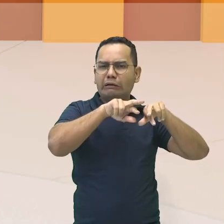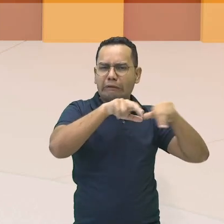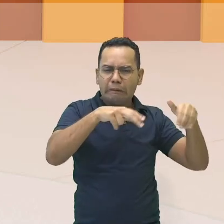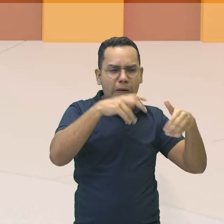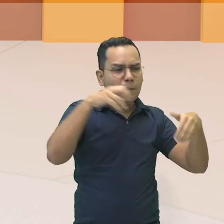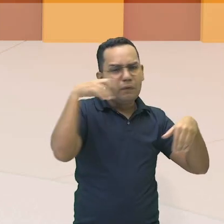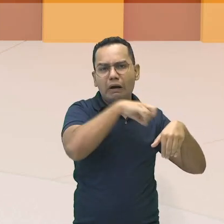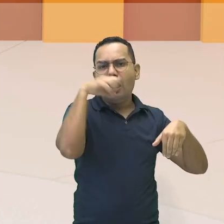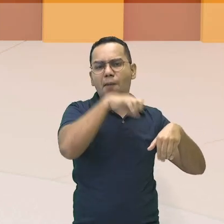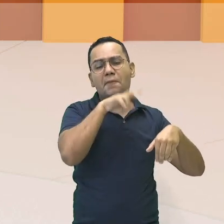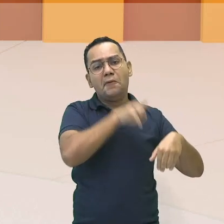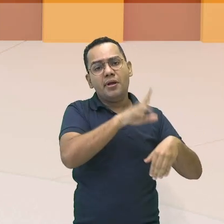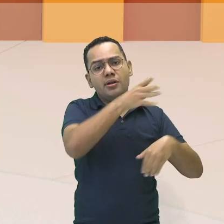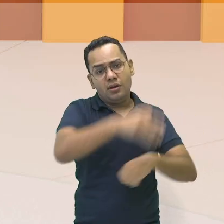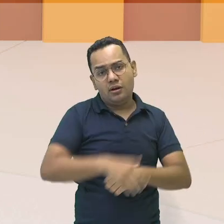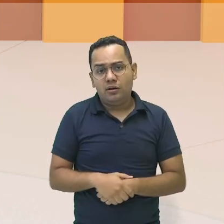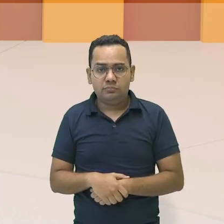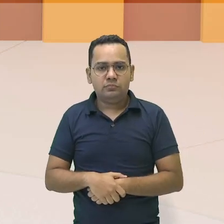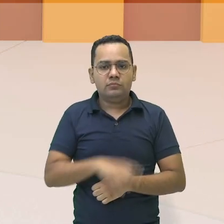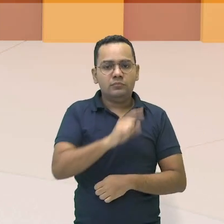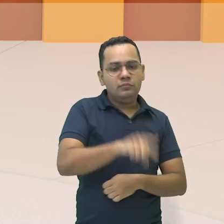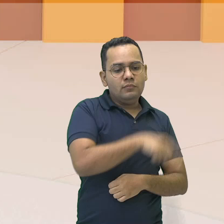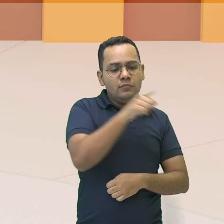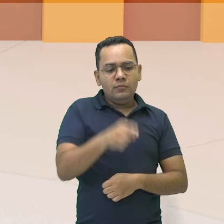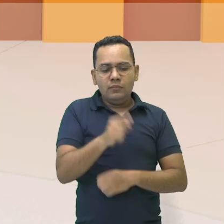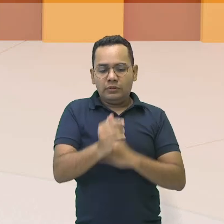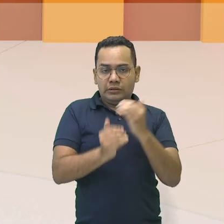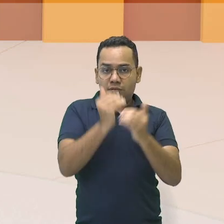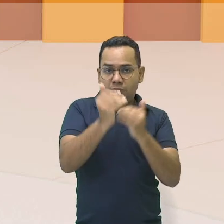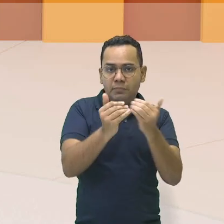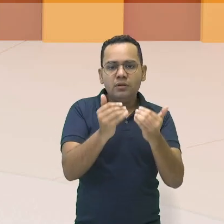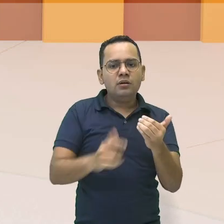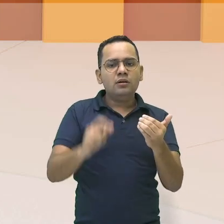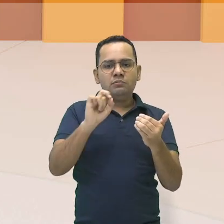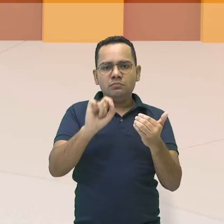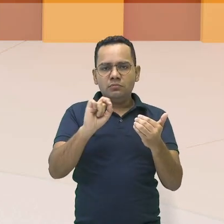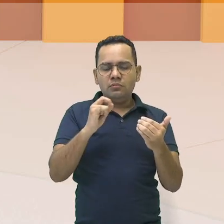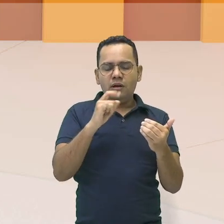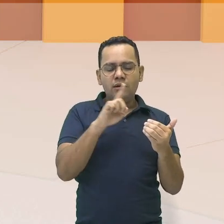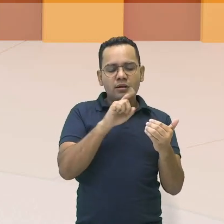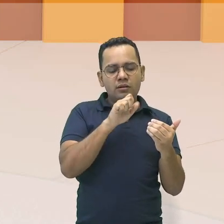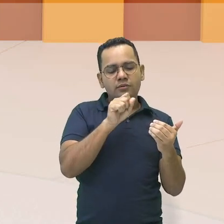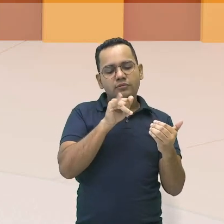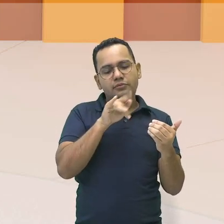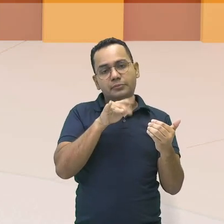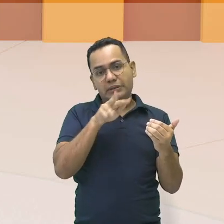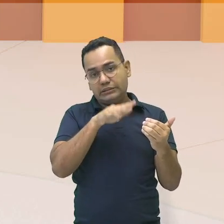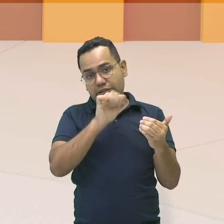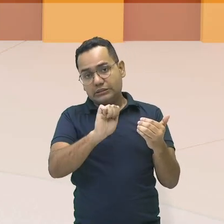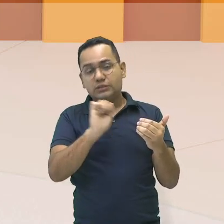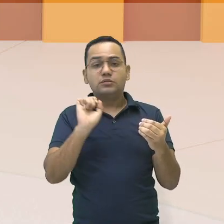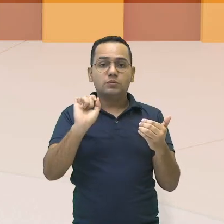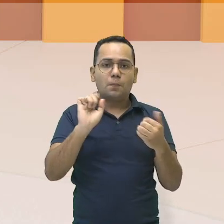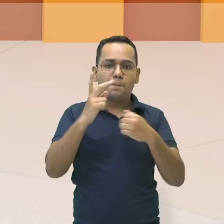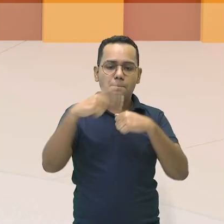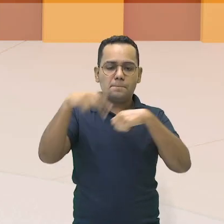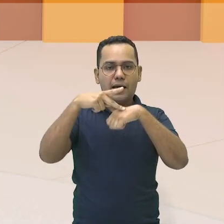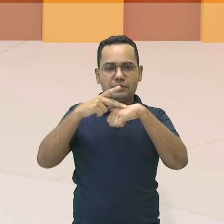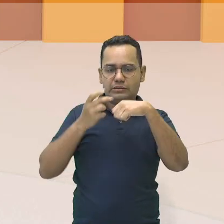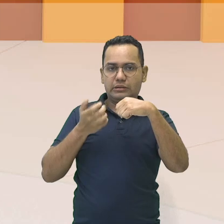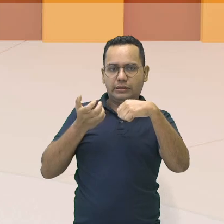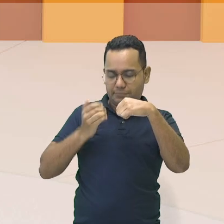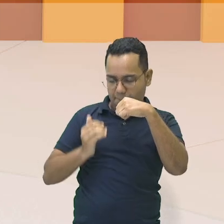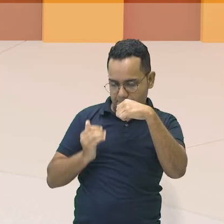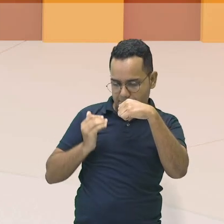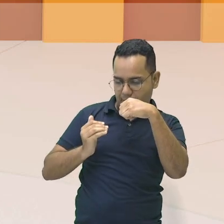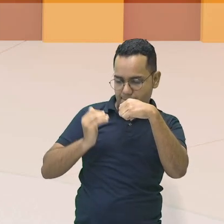recursos naturais, tá? Do lado desenvolvimentista estavam os países ali que estavam em processo de expansão econômica, que estavam em